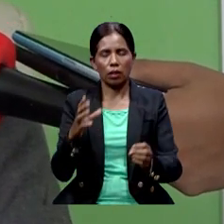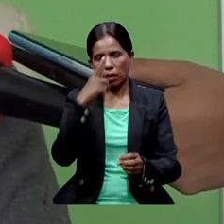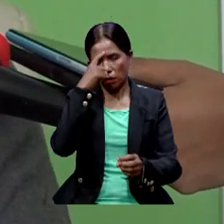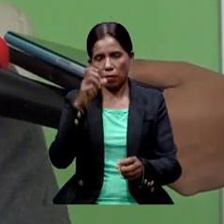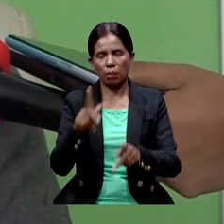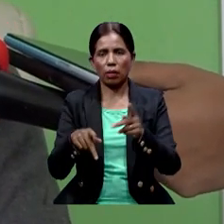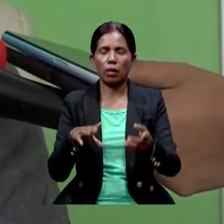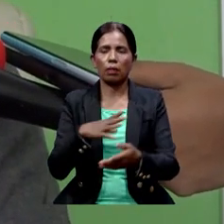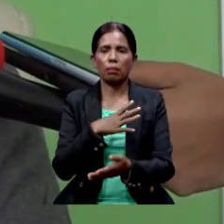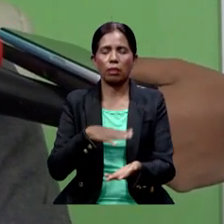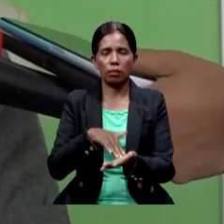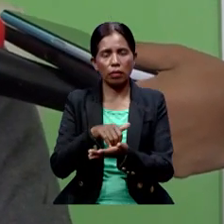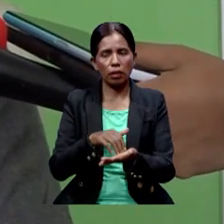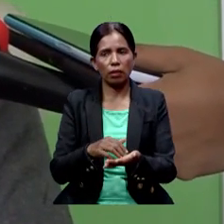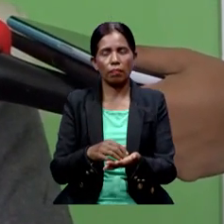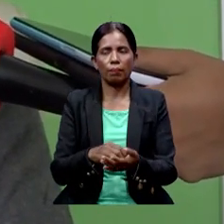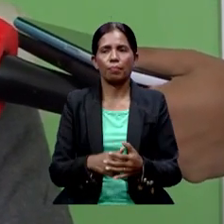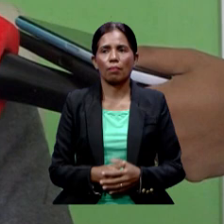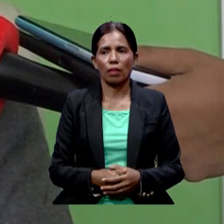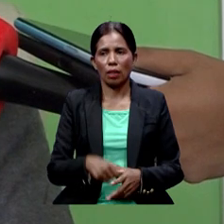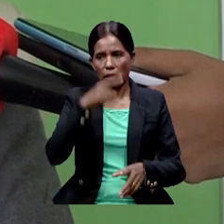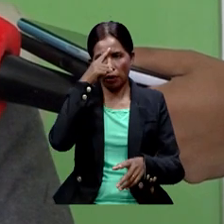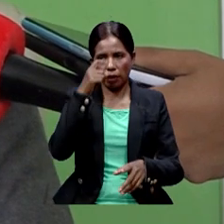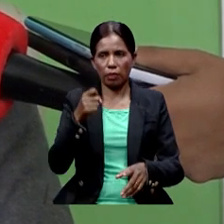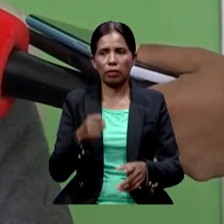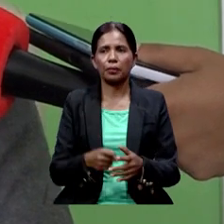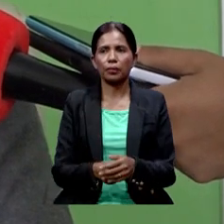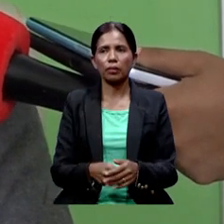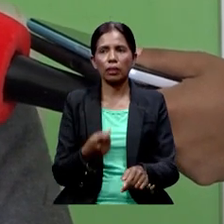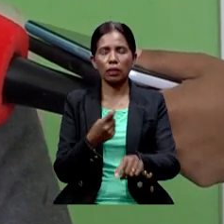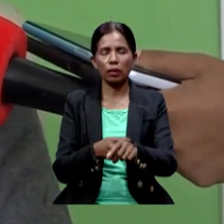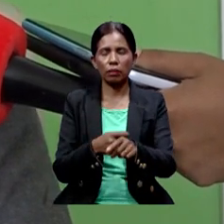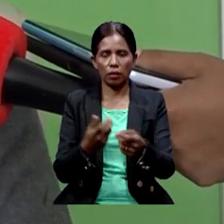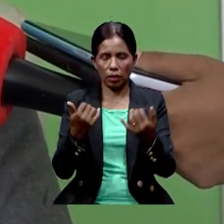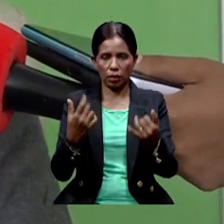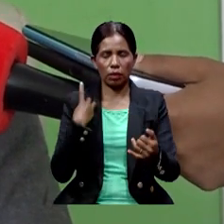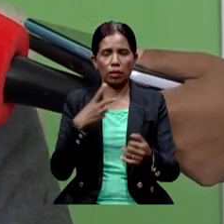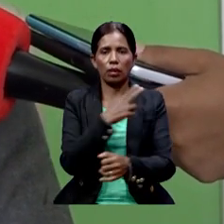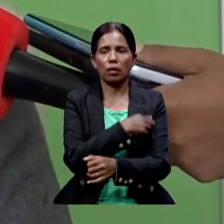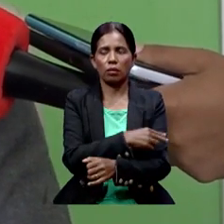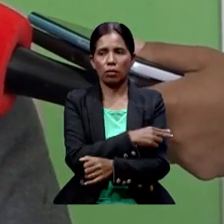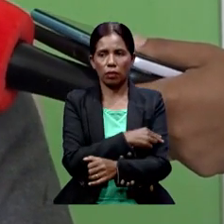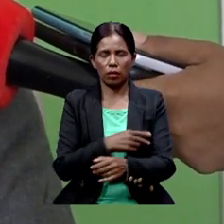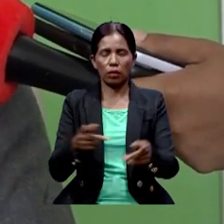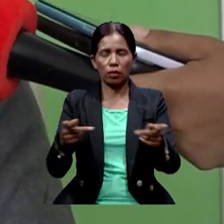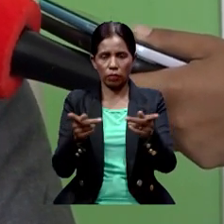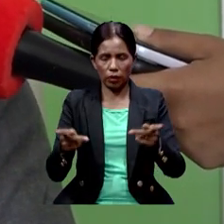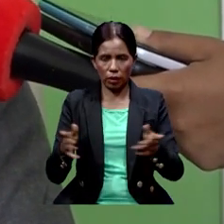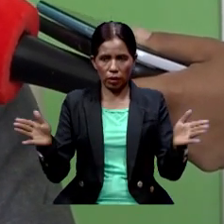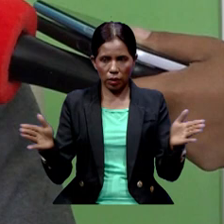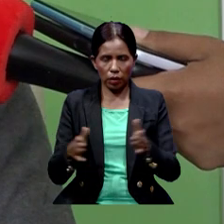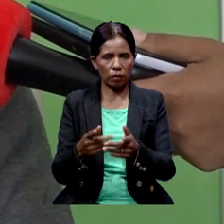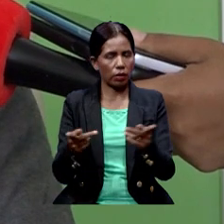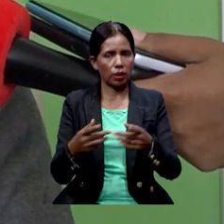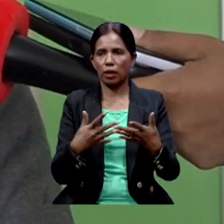se la feita venia sempre, pero a toi vida. Tamanema cá, o situação de agora, hospital mos fatin clot, fatin